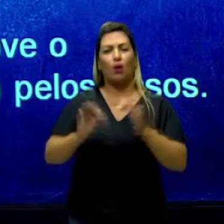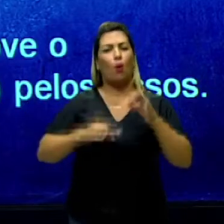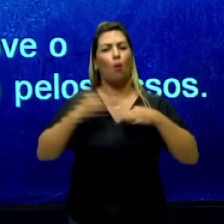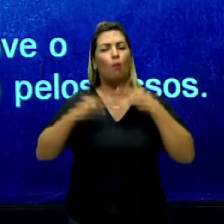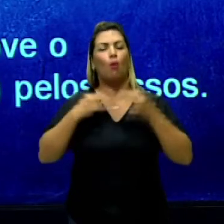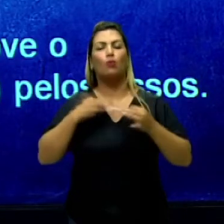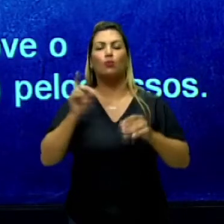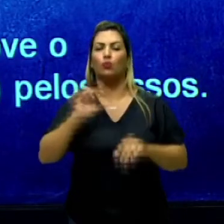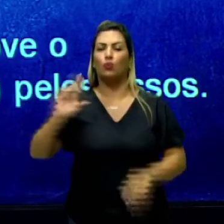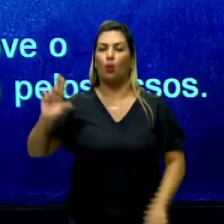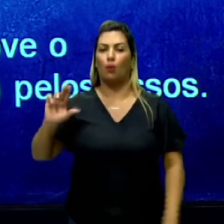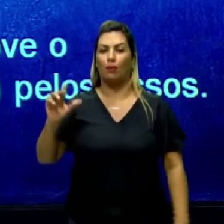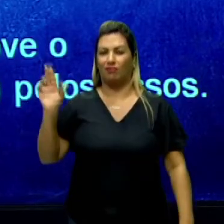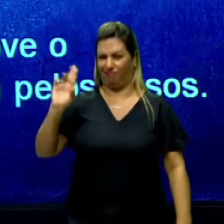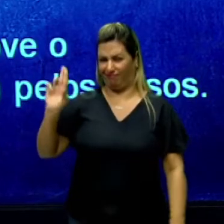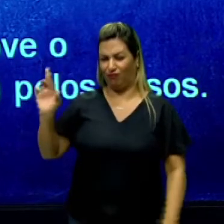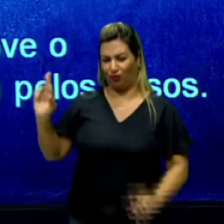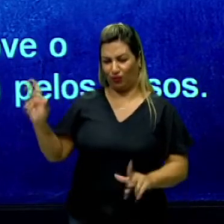chamado